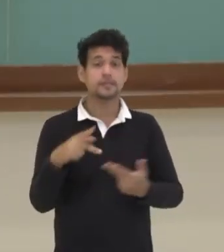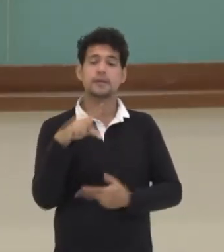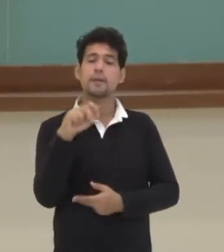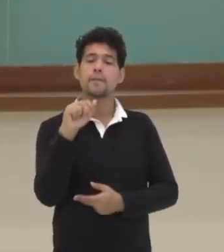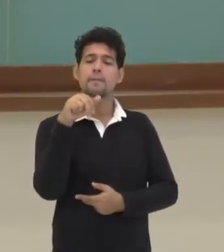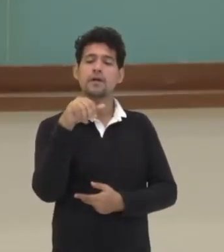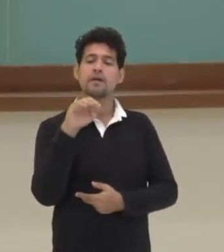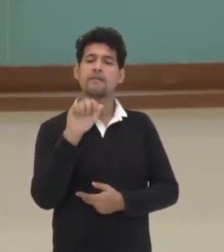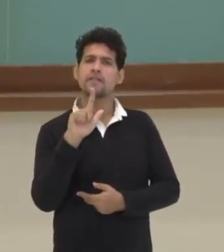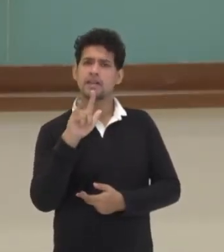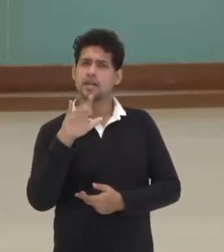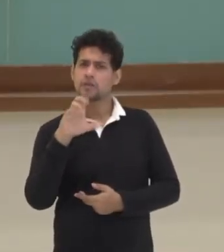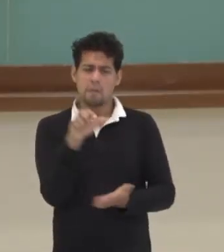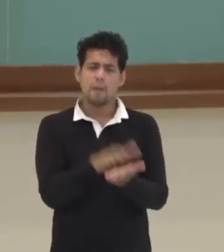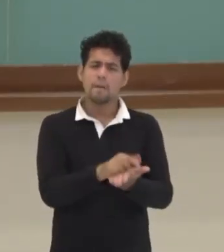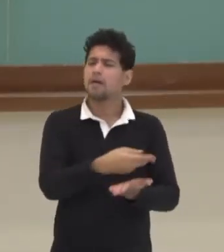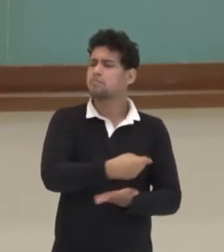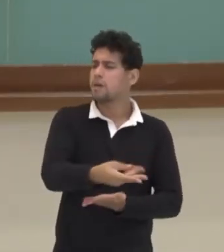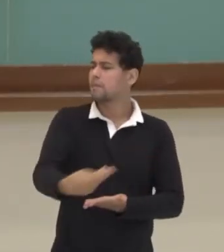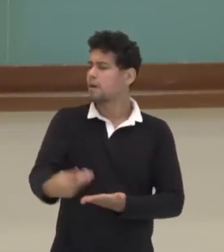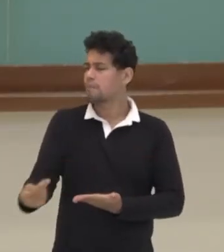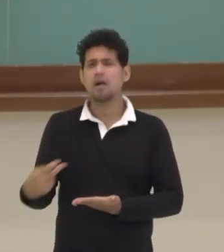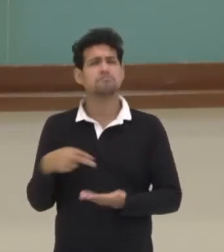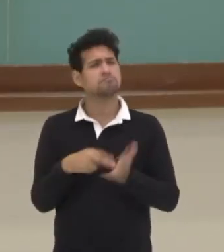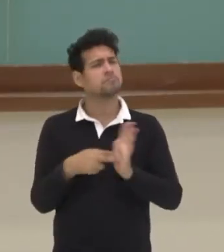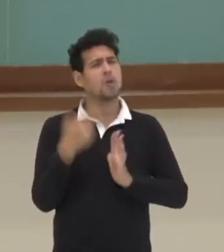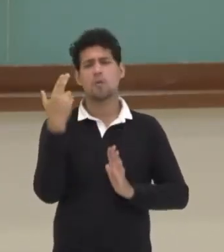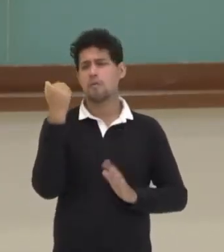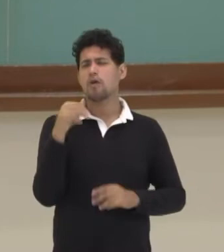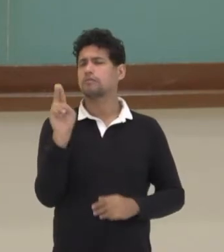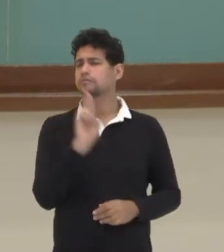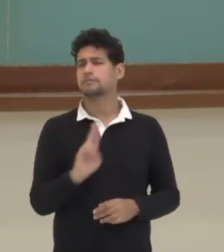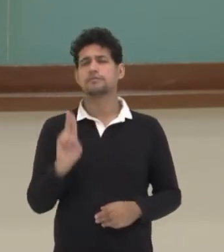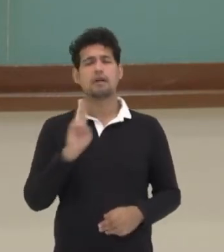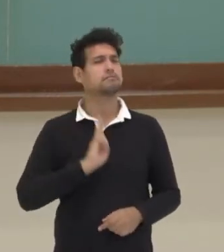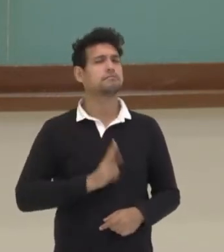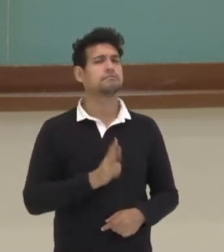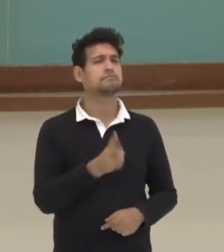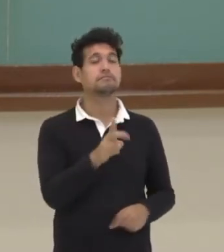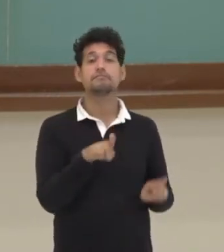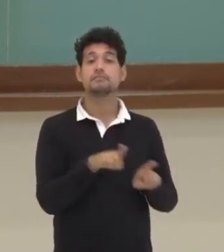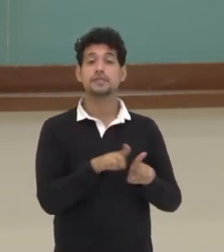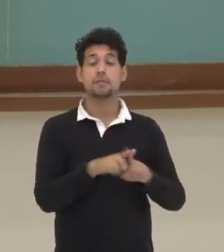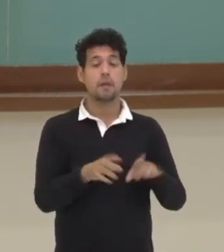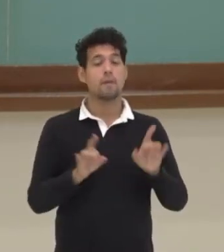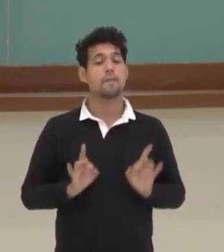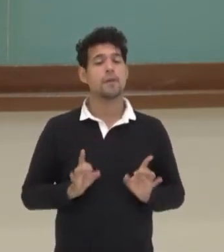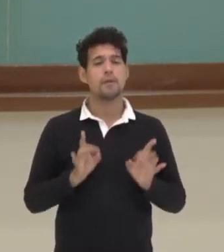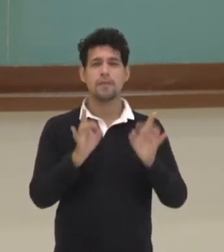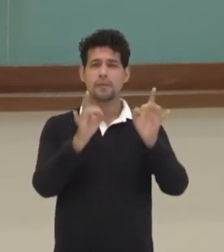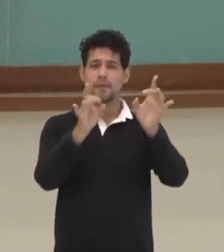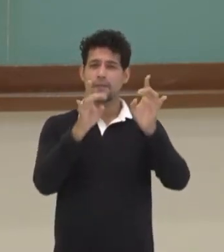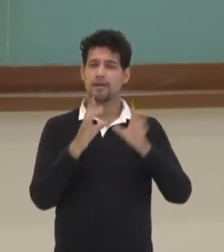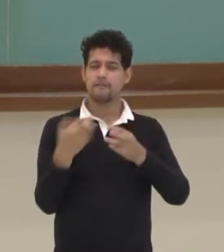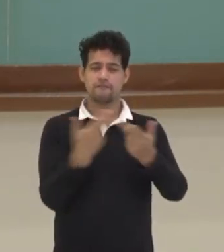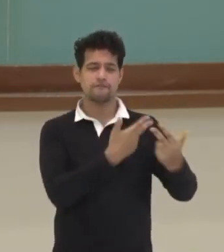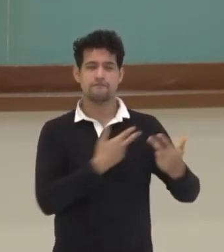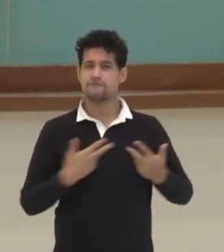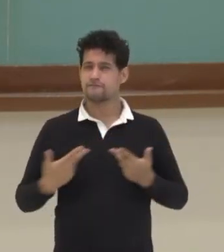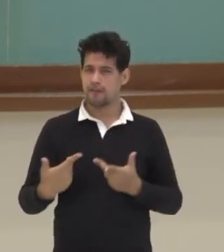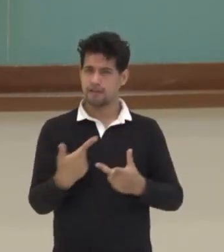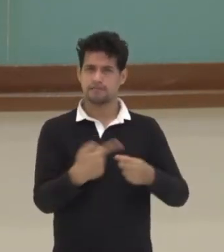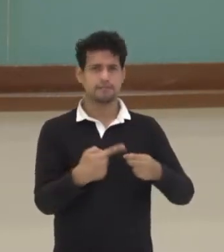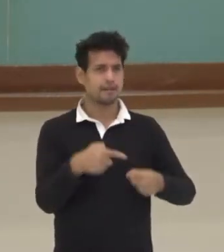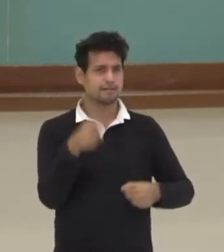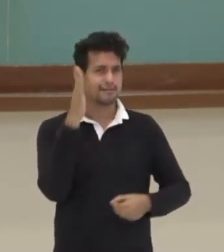que panfletos são uma forma bem comum, muito utilizada de marketing, de propaganda nas cidades?